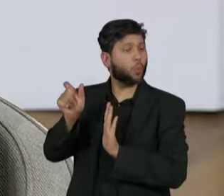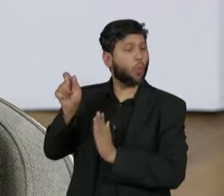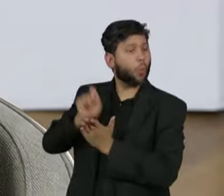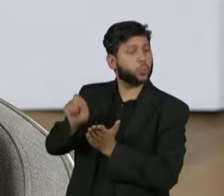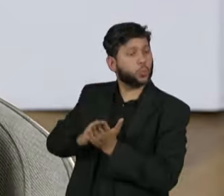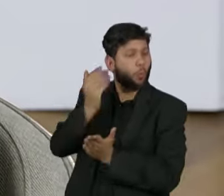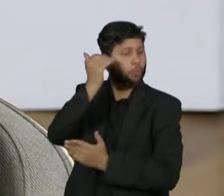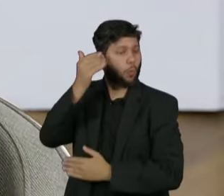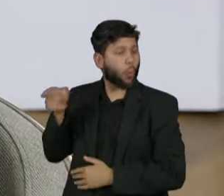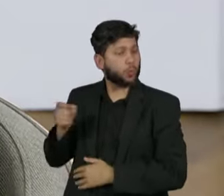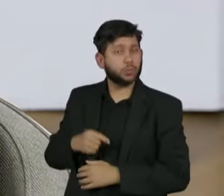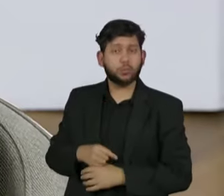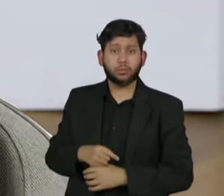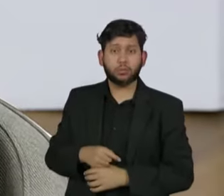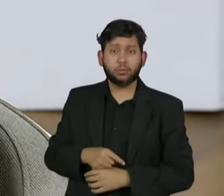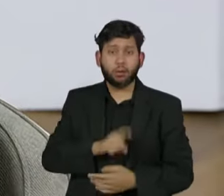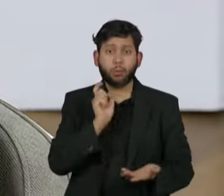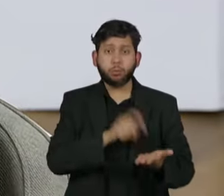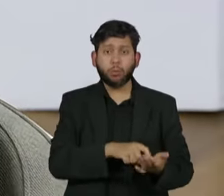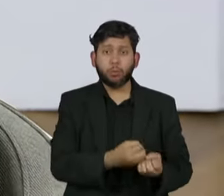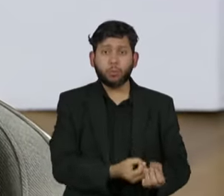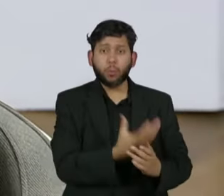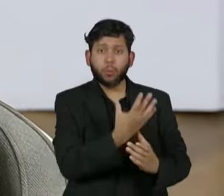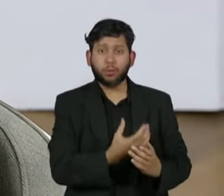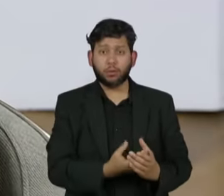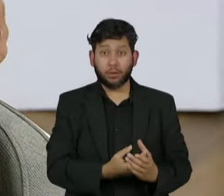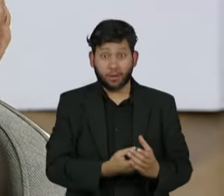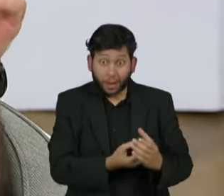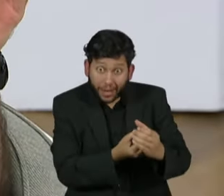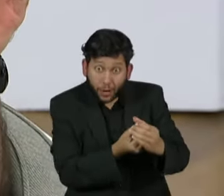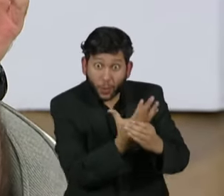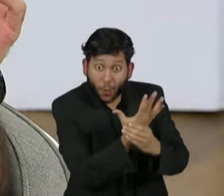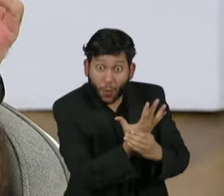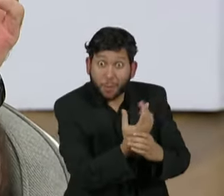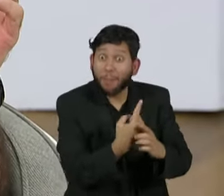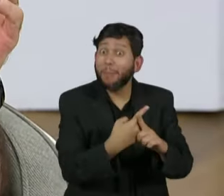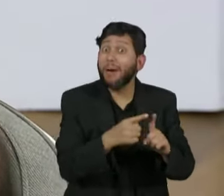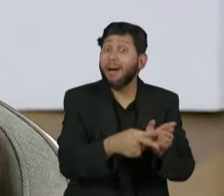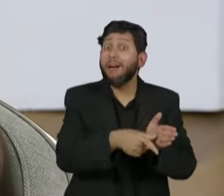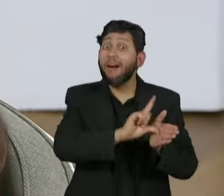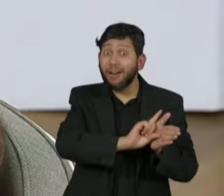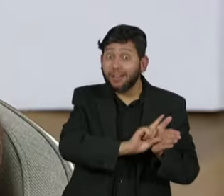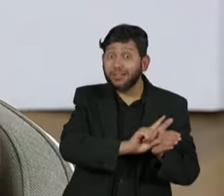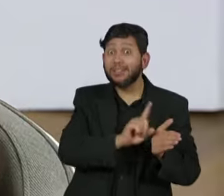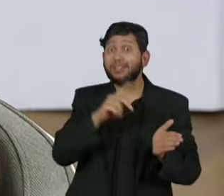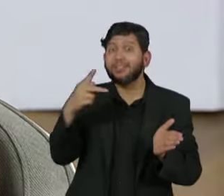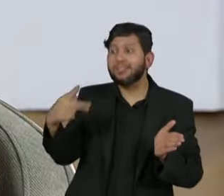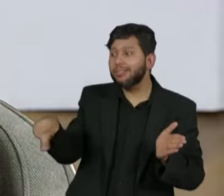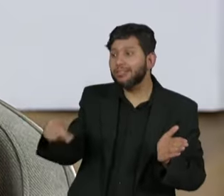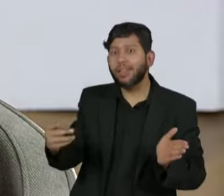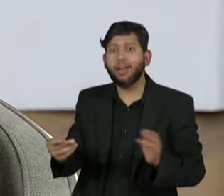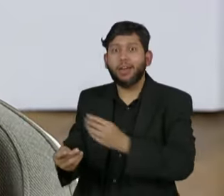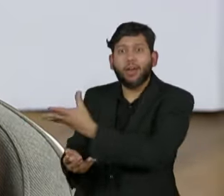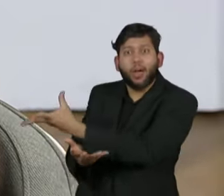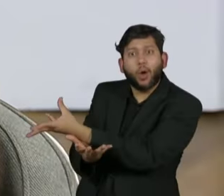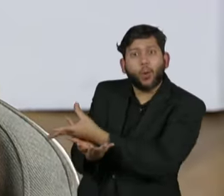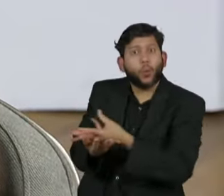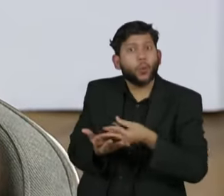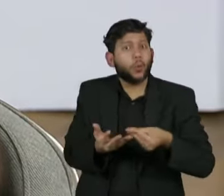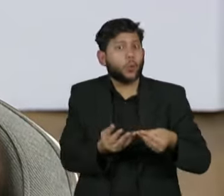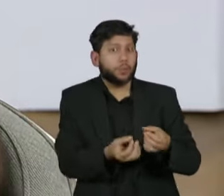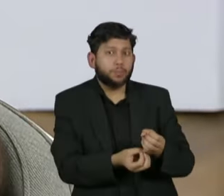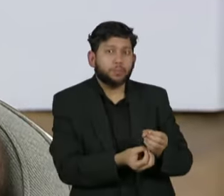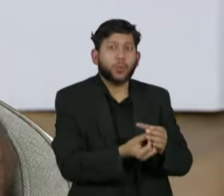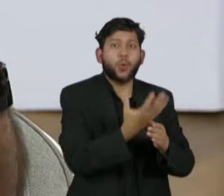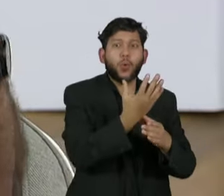tal e esses textos se viram de base para criação de uma linha de expressão sintática não